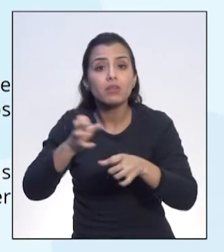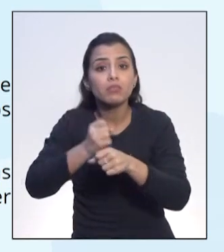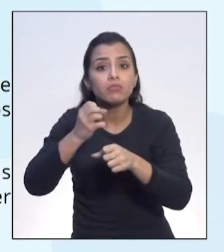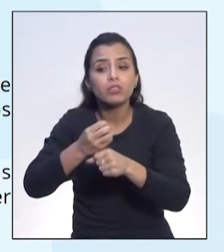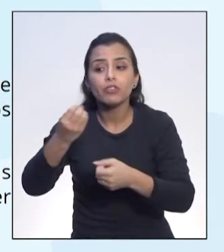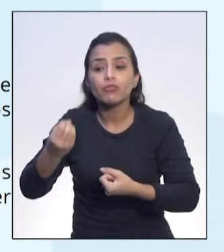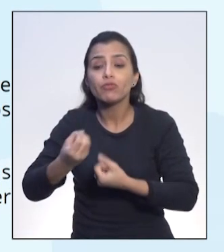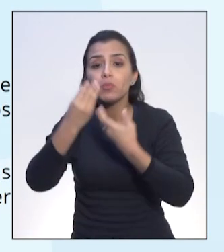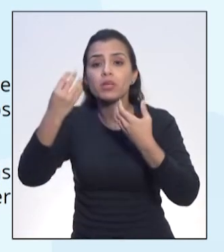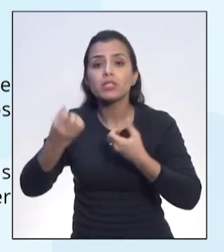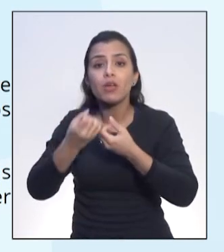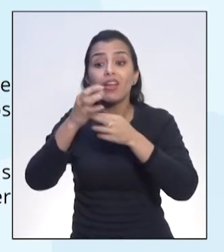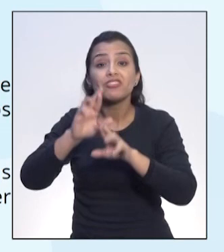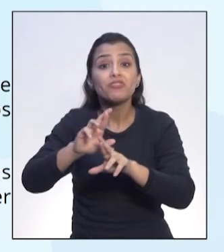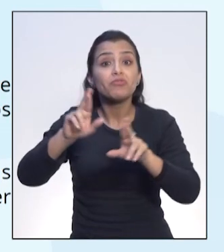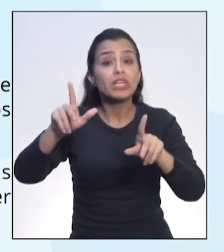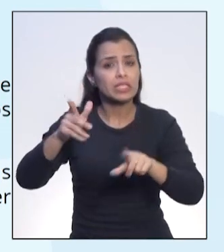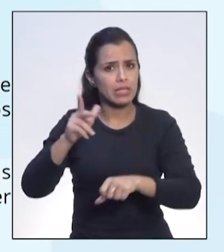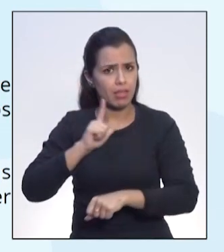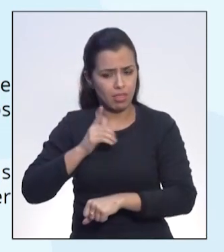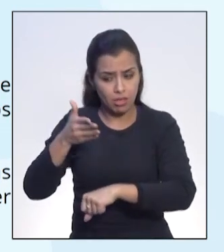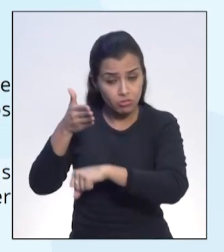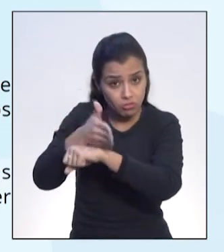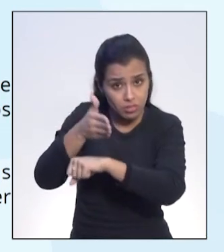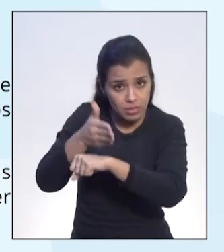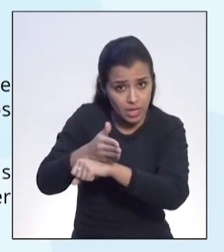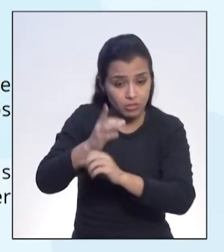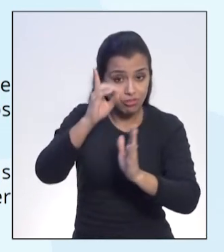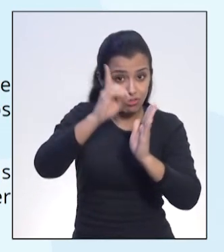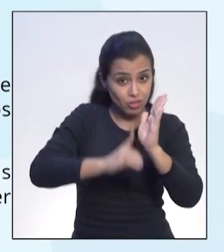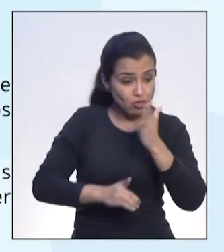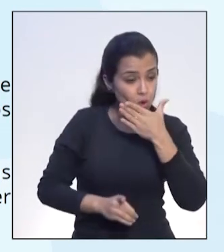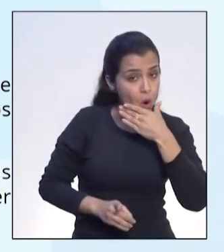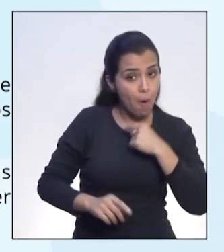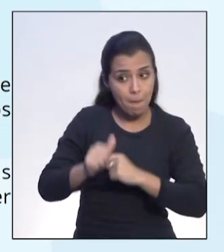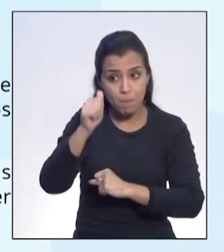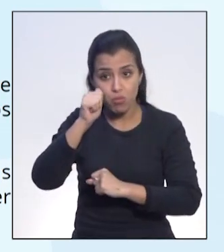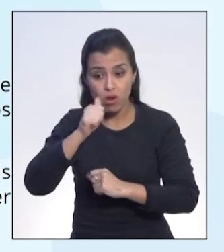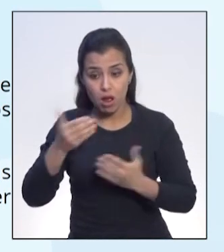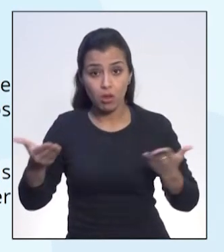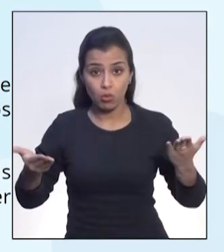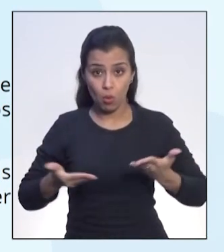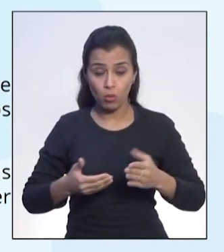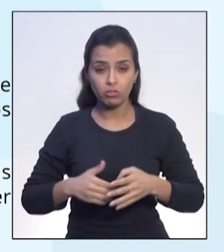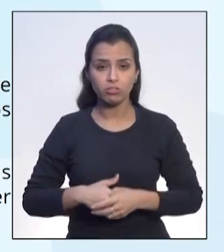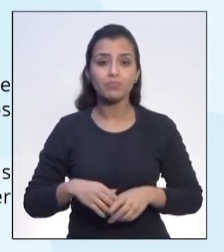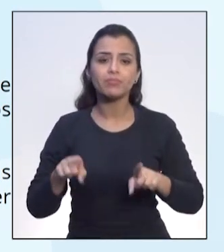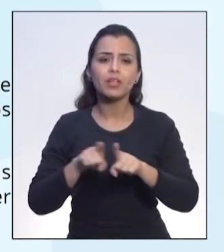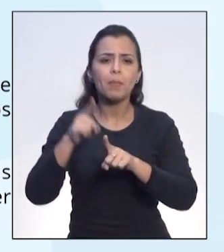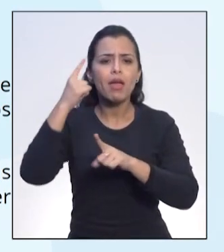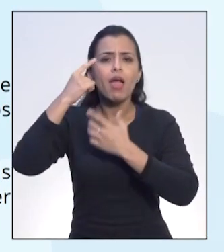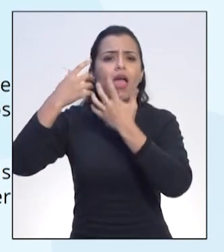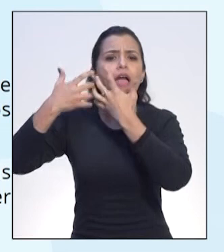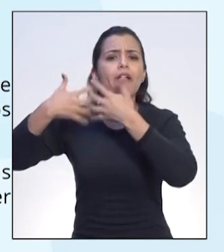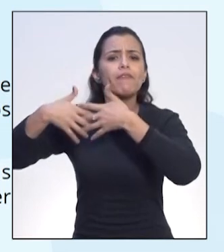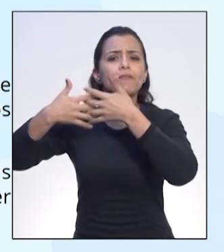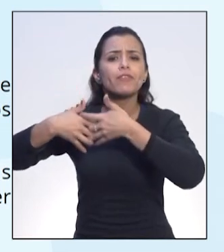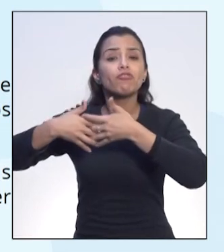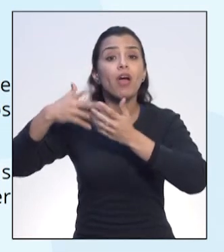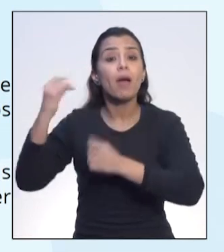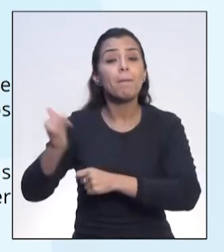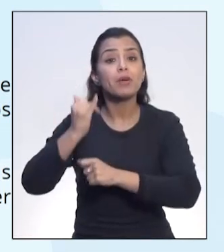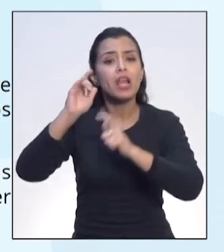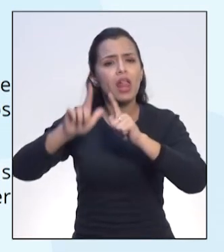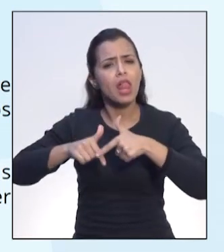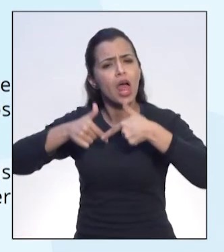as diferenças aos acessos a direitos entre homens e mulheres na atualidade. Refletir sobre a importância da luta